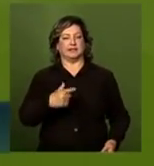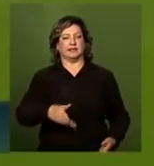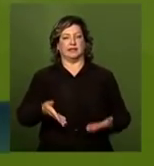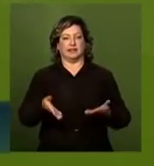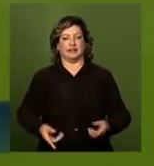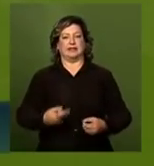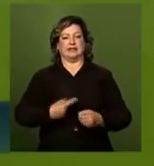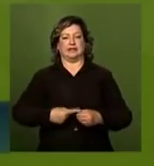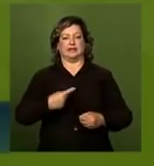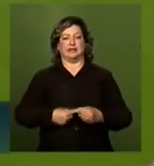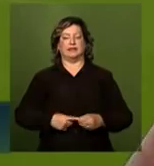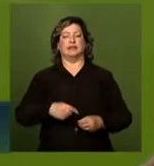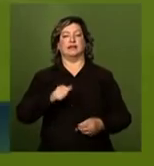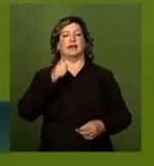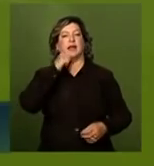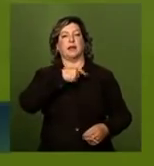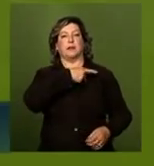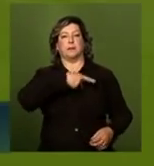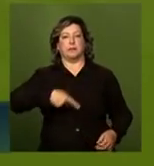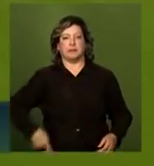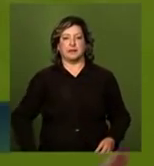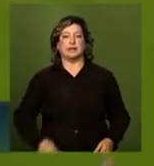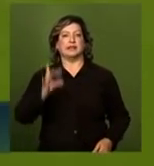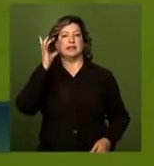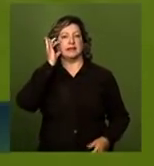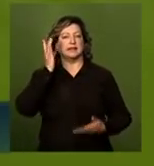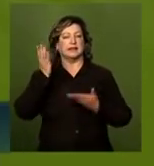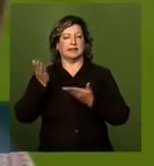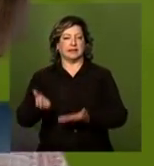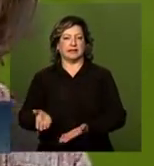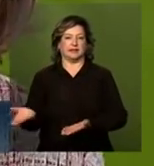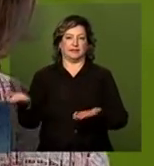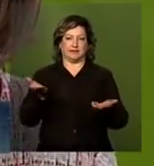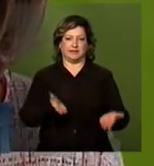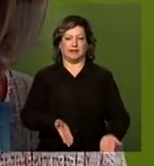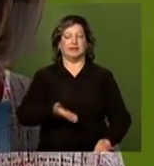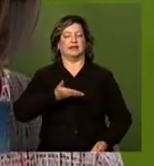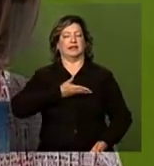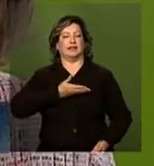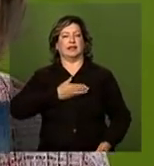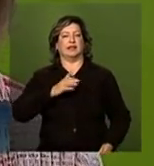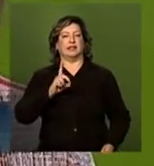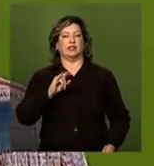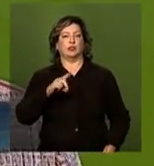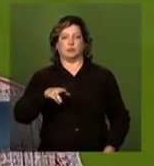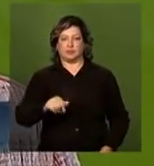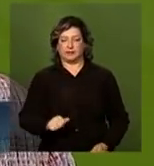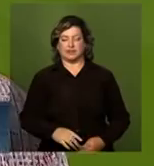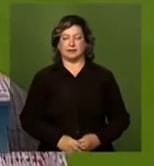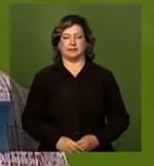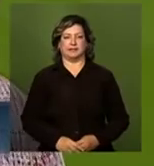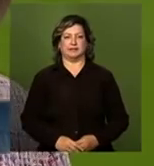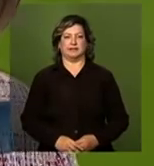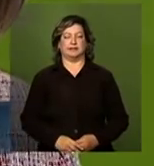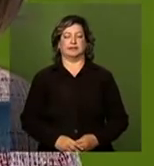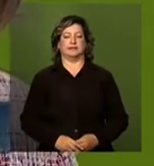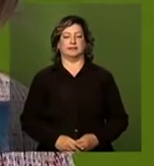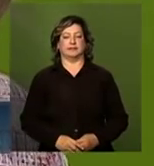Valadares a nossa Presidenta da República companheira e amiga Dilma russeff